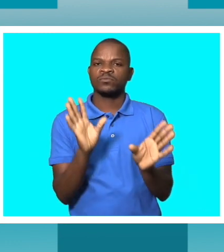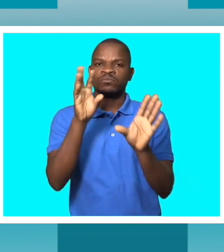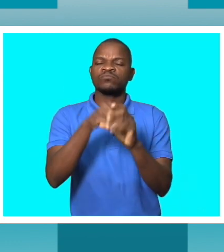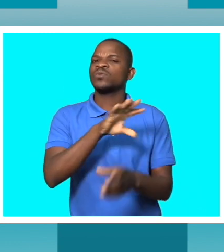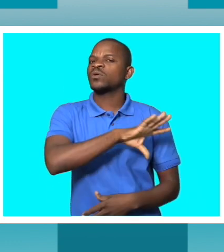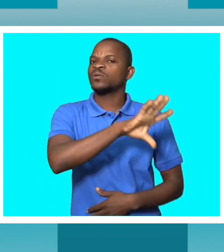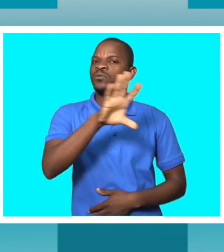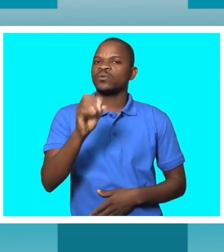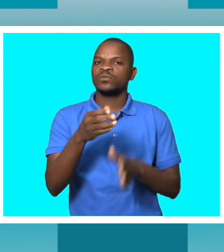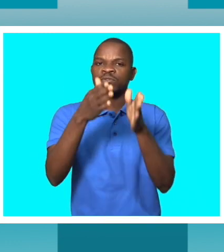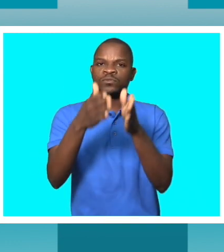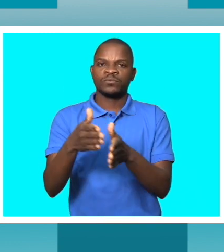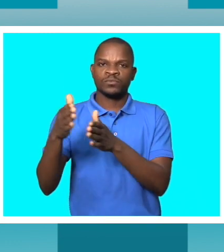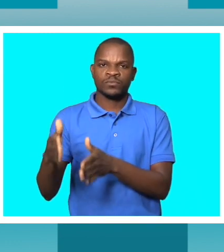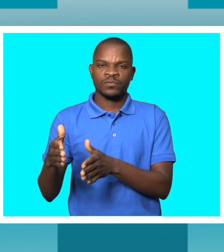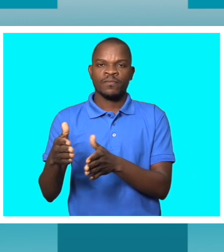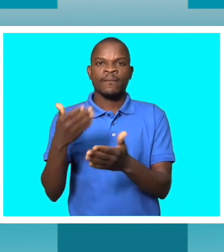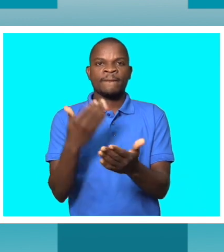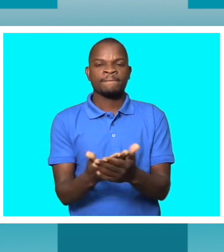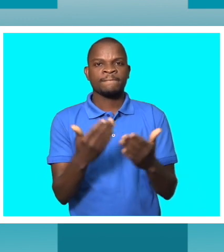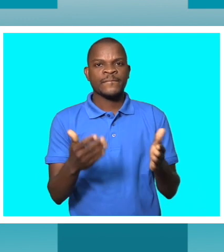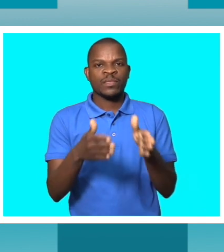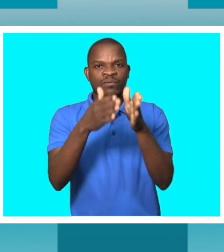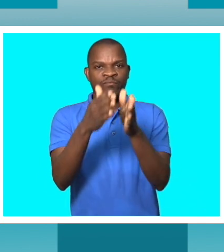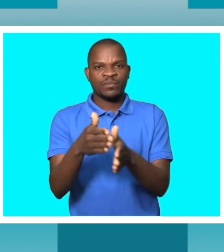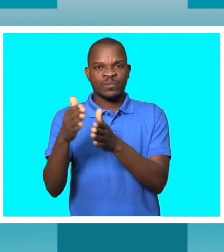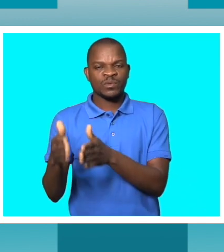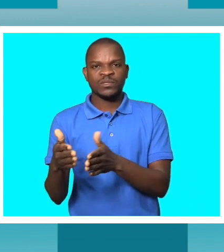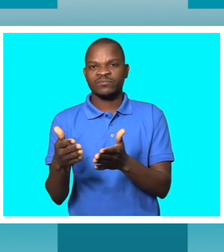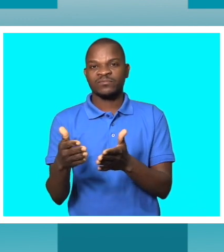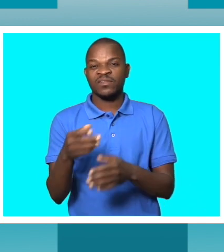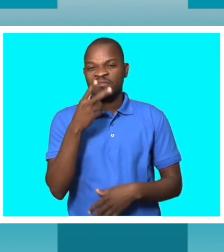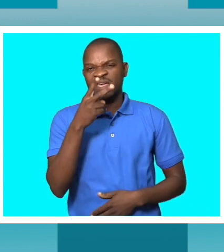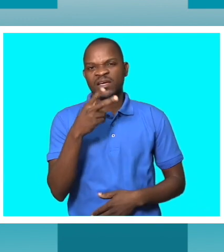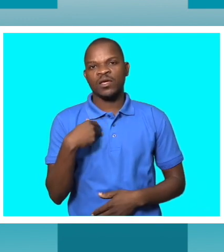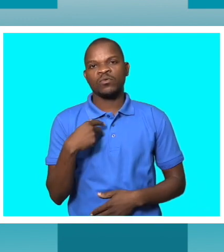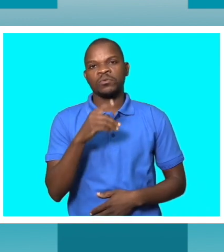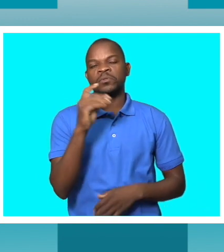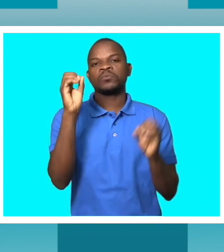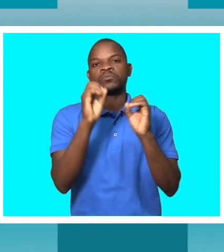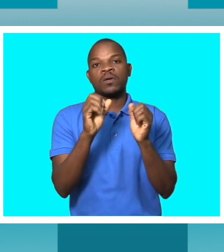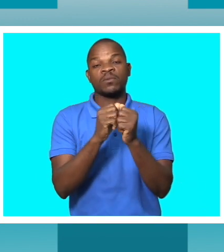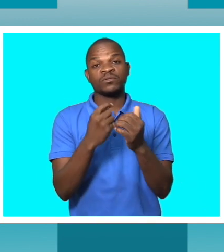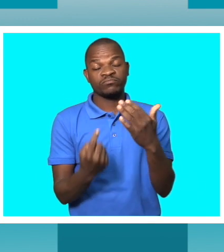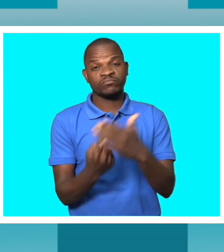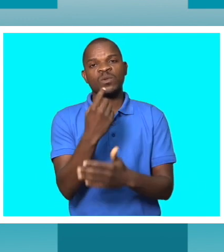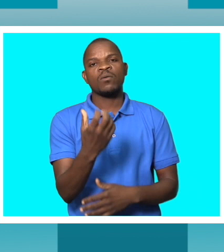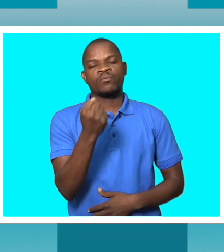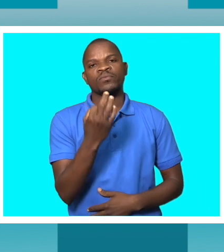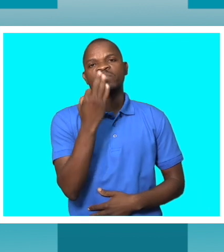envolver todos. Hoje, a pessoa pode achar que não é, mas amanhã pode ser.